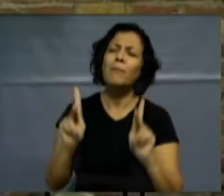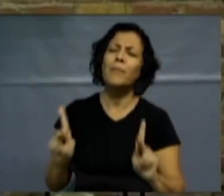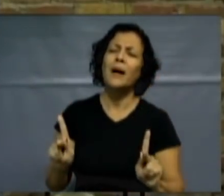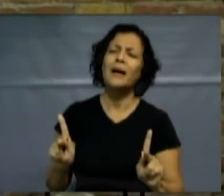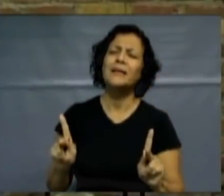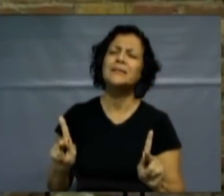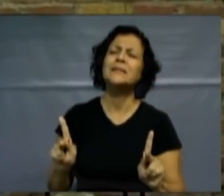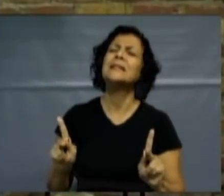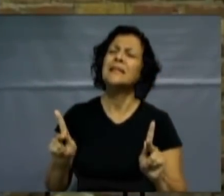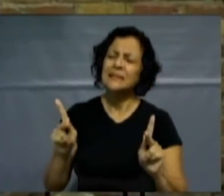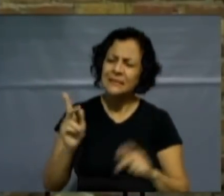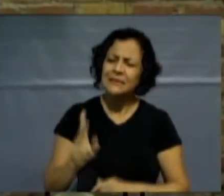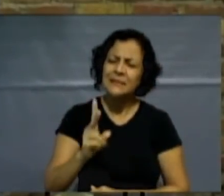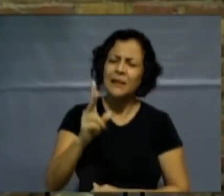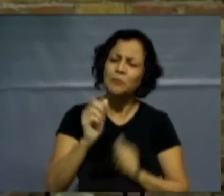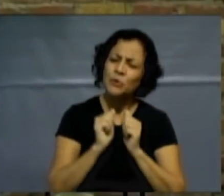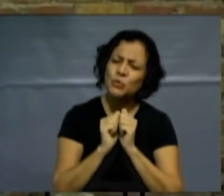noite,